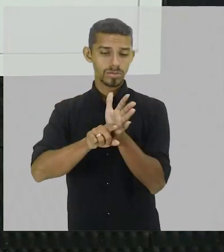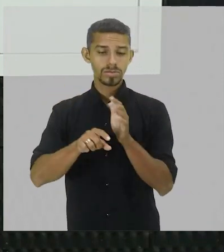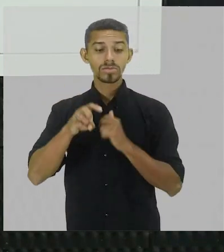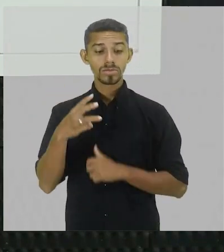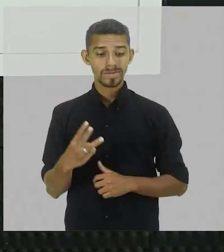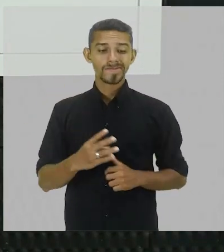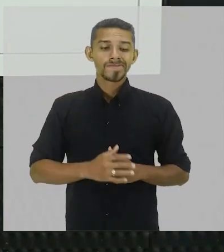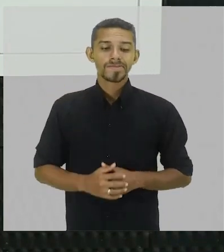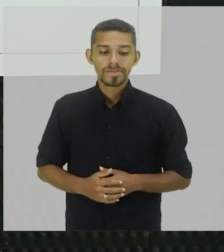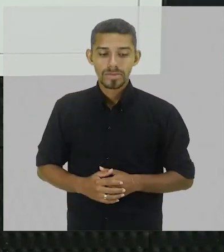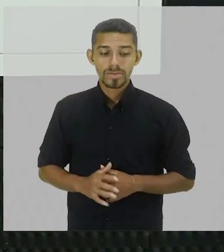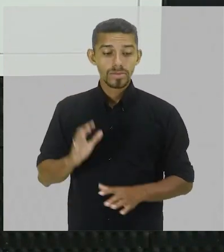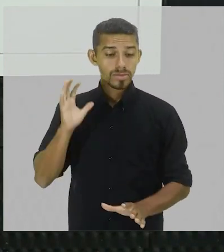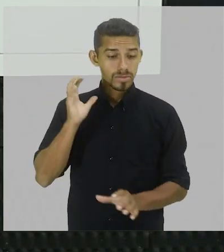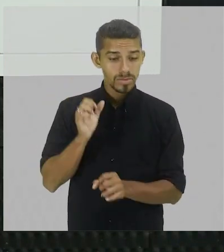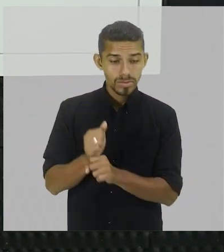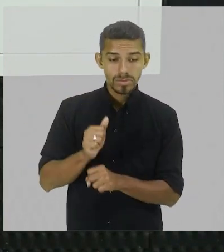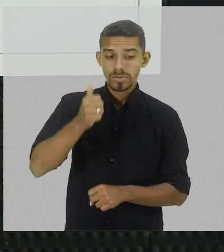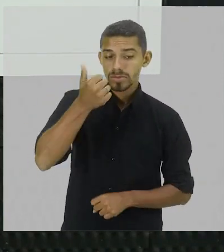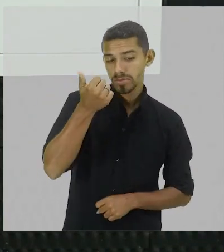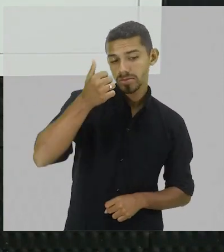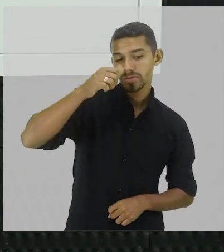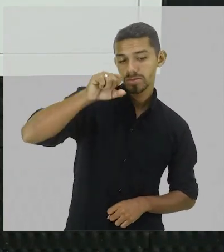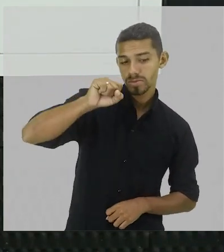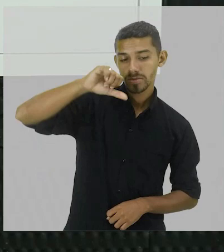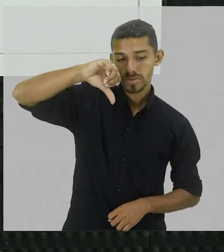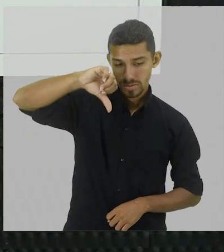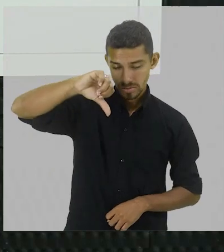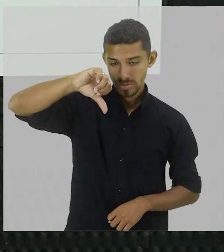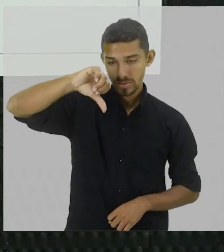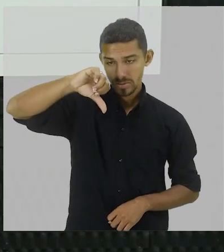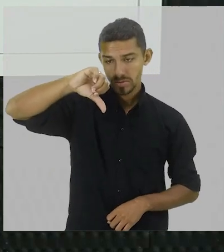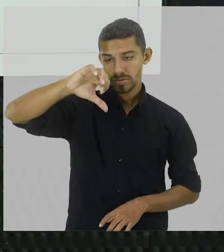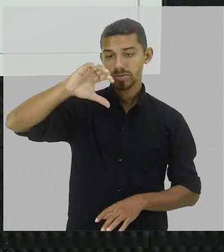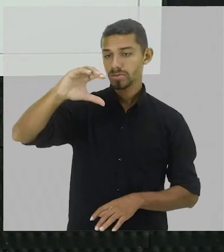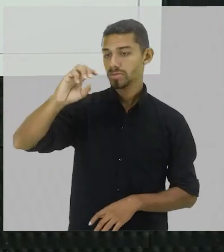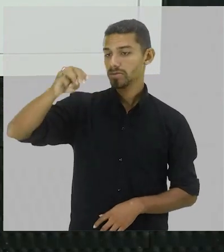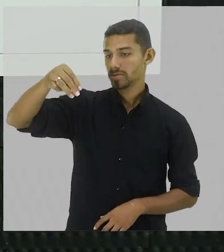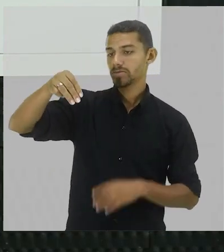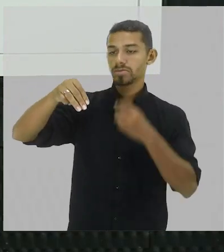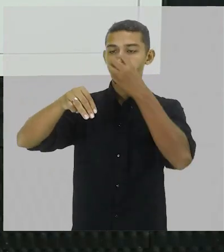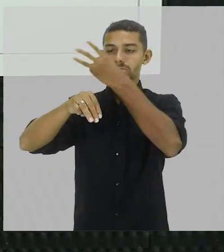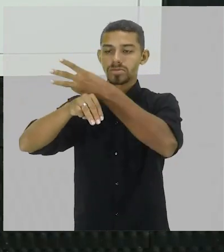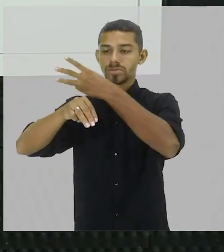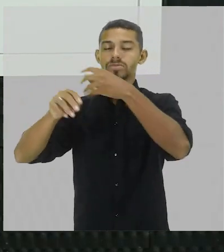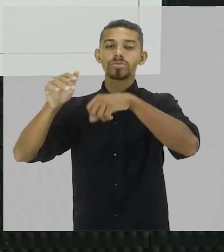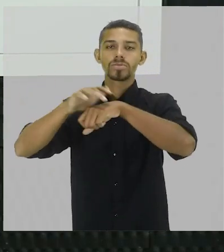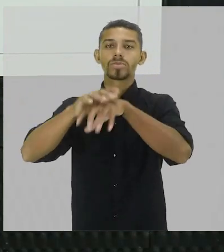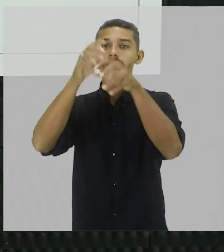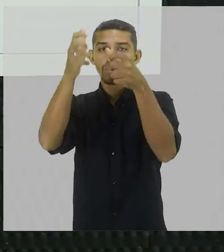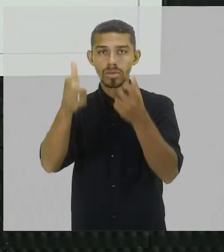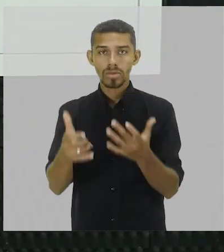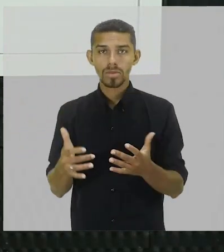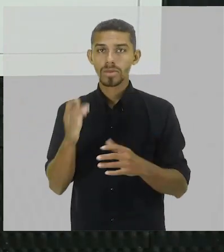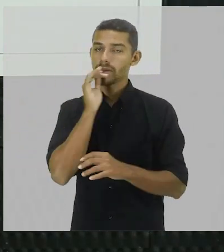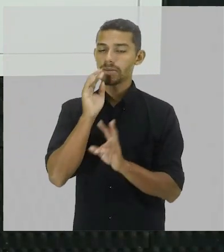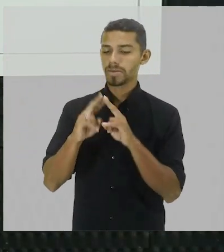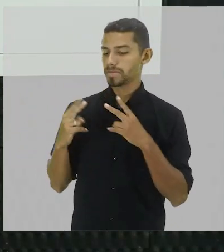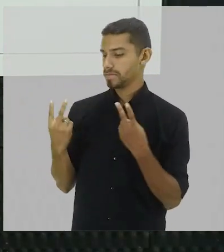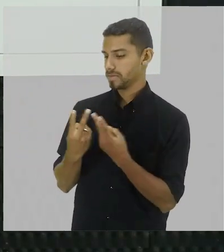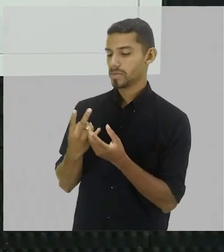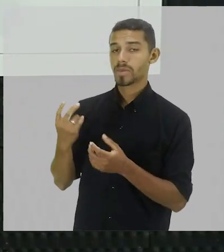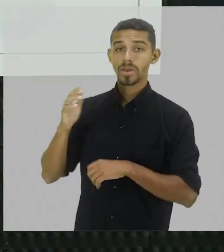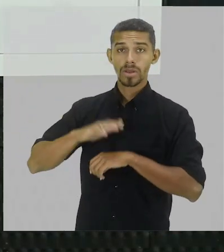3, que dá 189. Esse é o que ele vai usar, que é justamente o volume só dessa parte